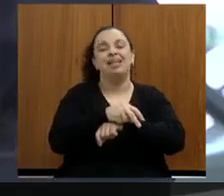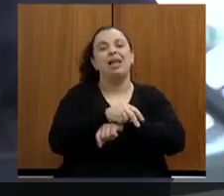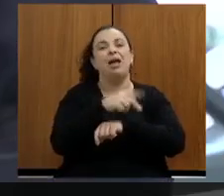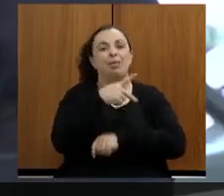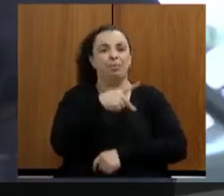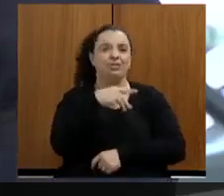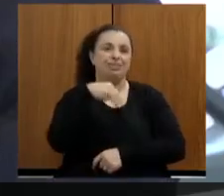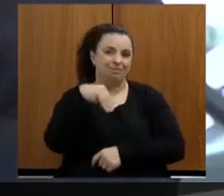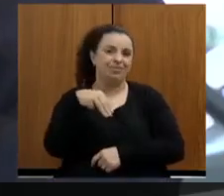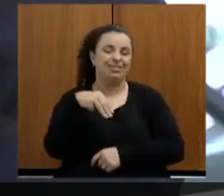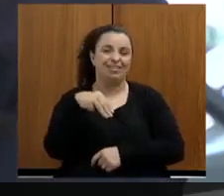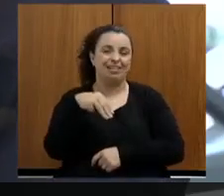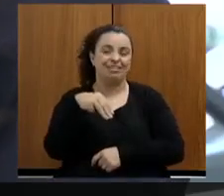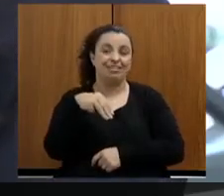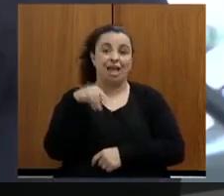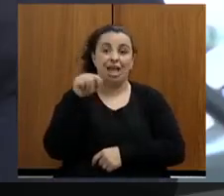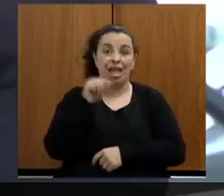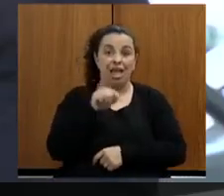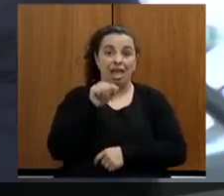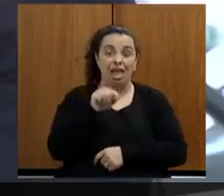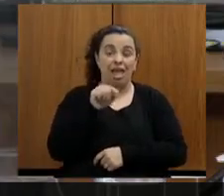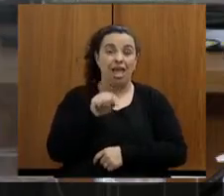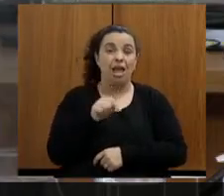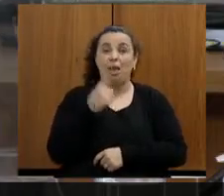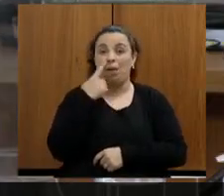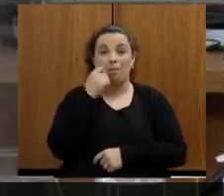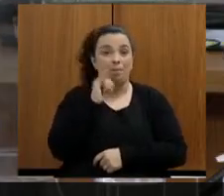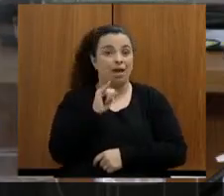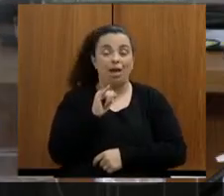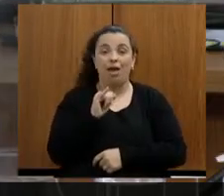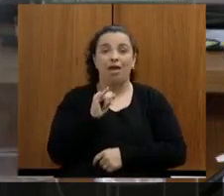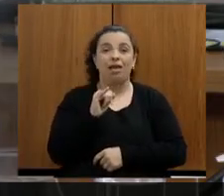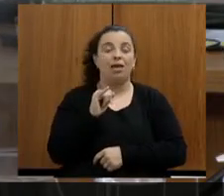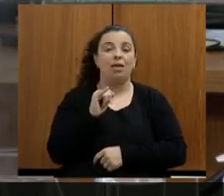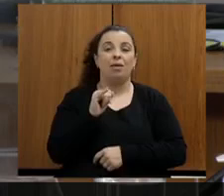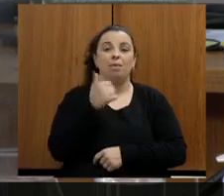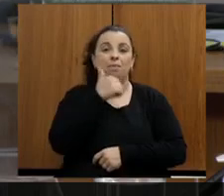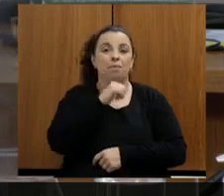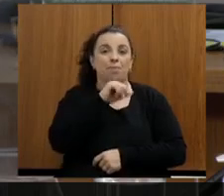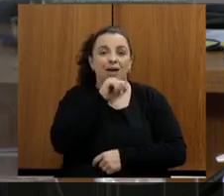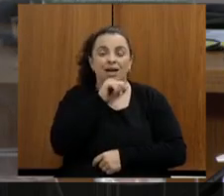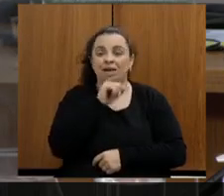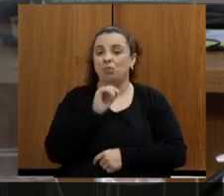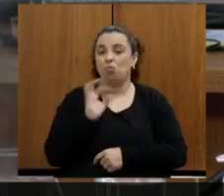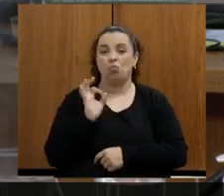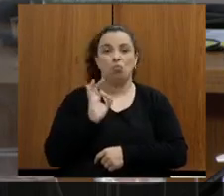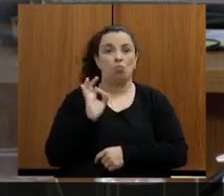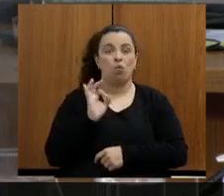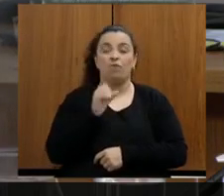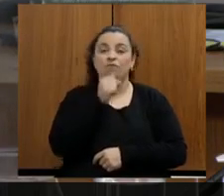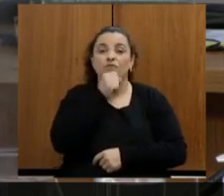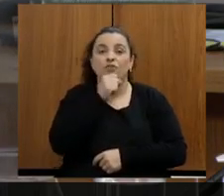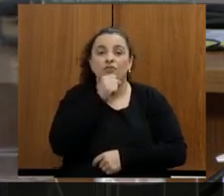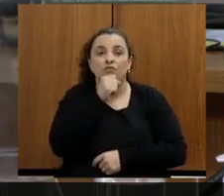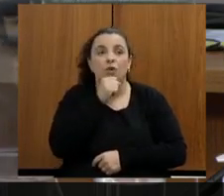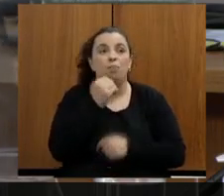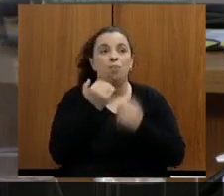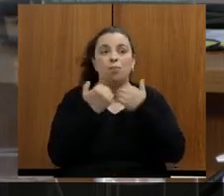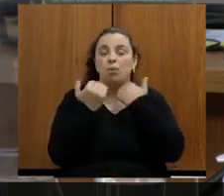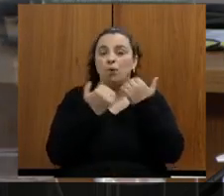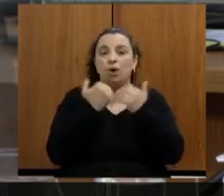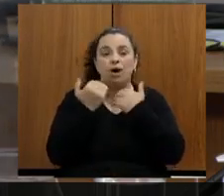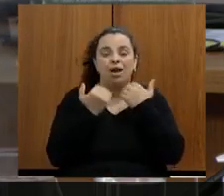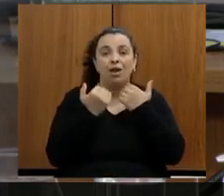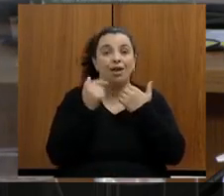então sem pai sem mãe sem os avós que faleceu também